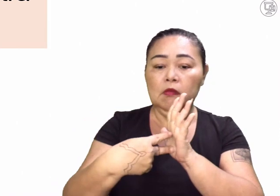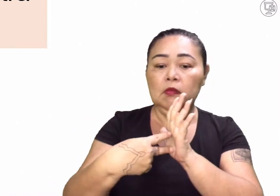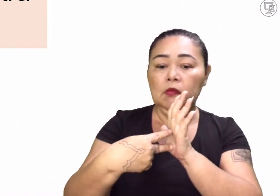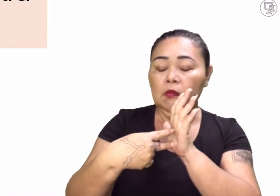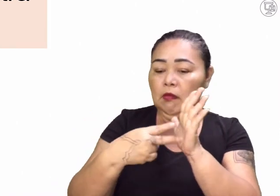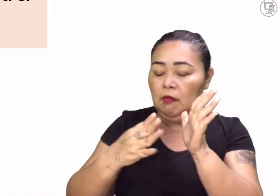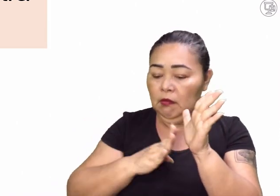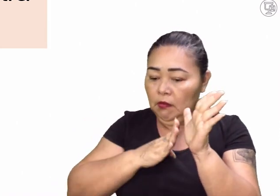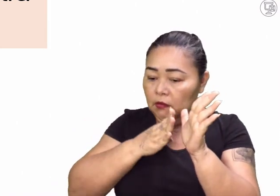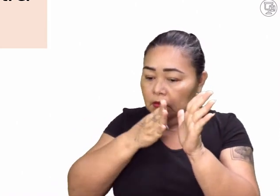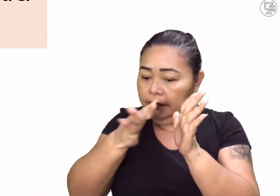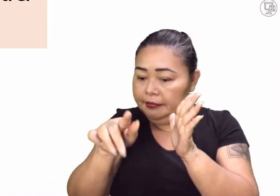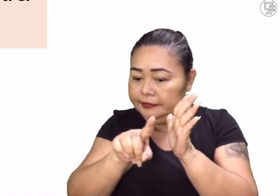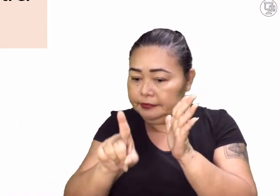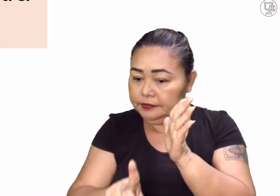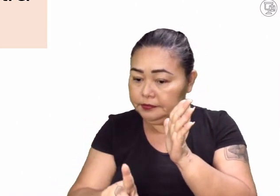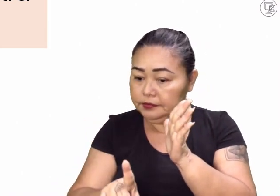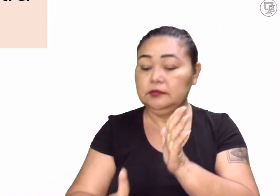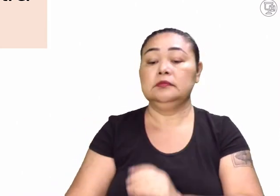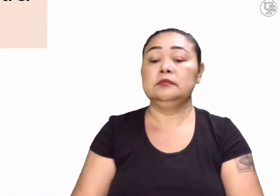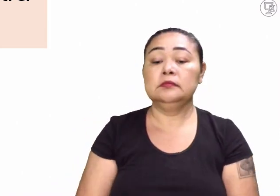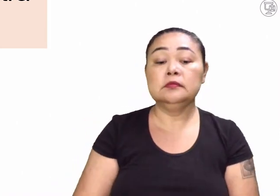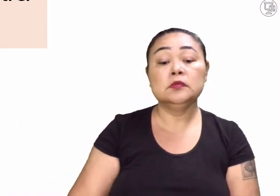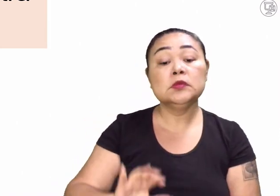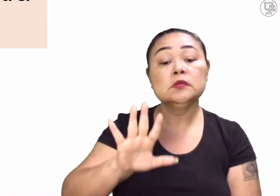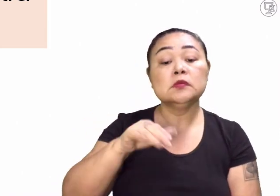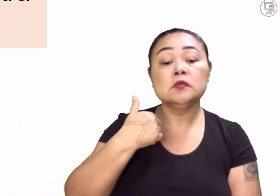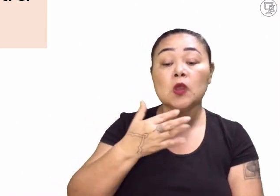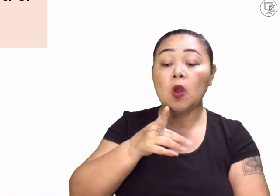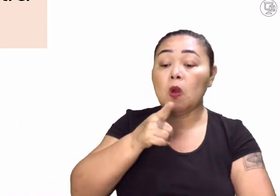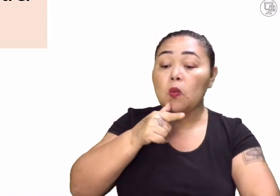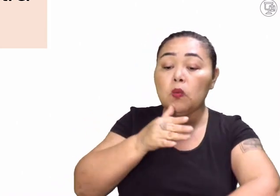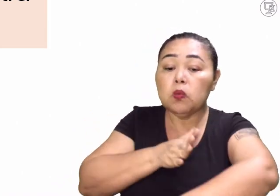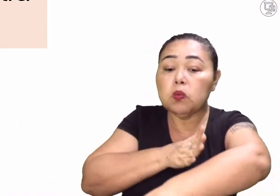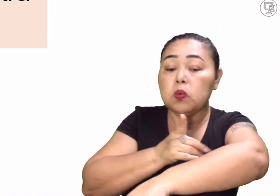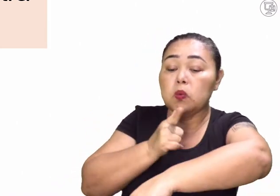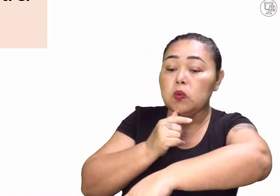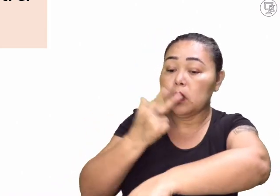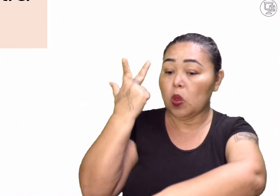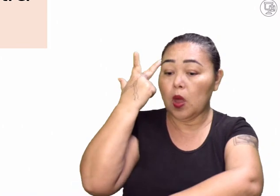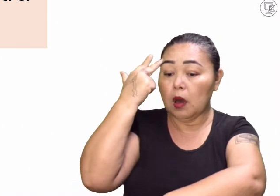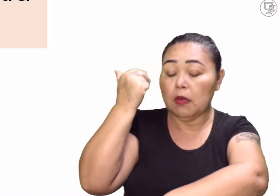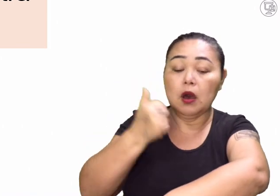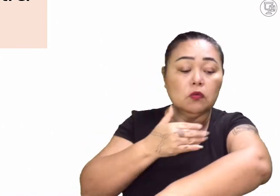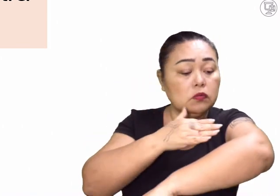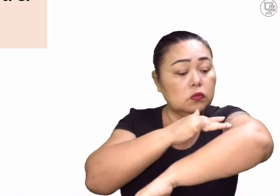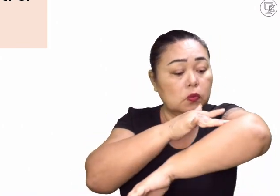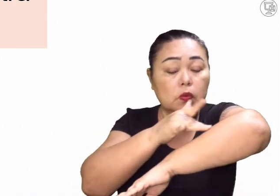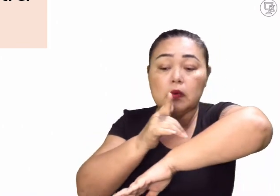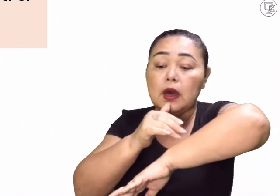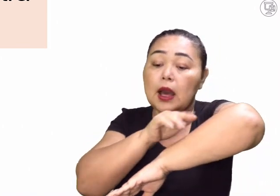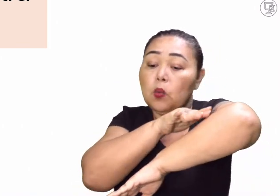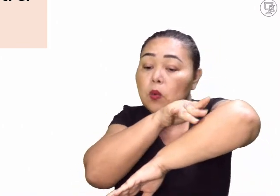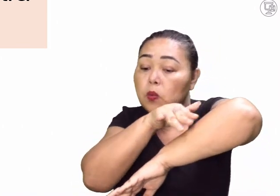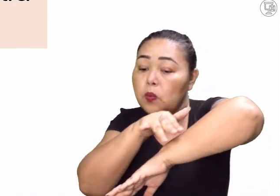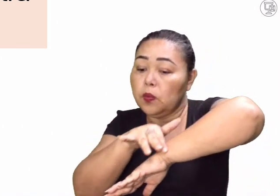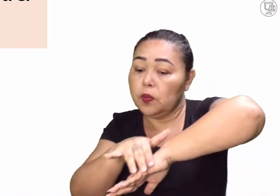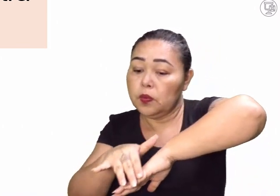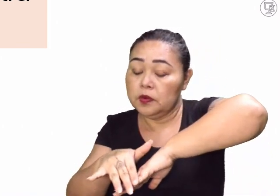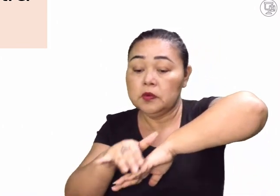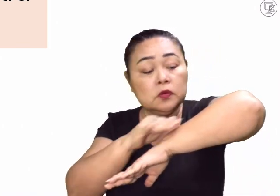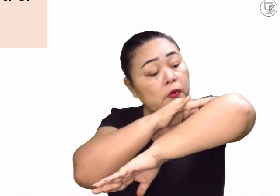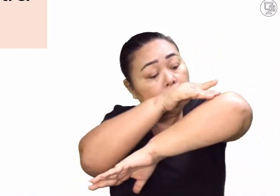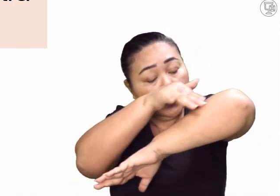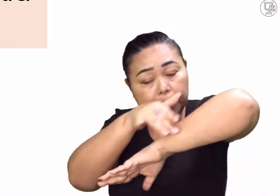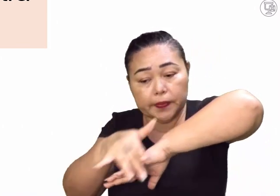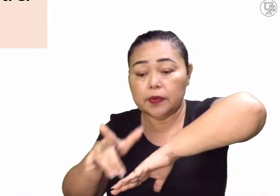em direção à foz, ou seja, o fluxo normal da água. O